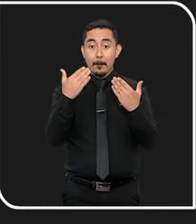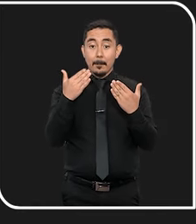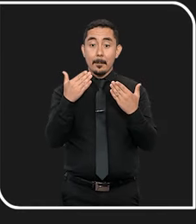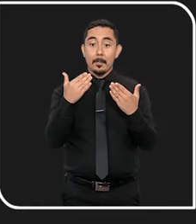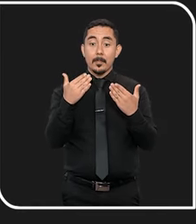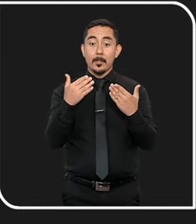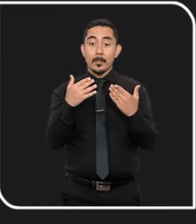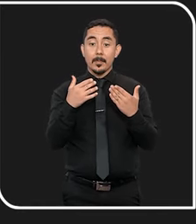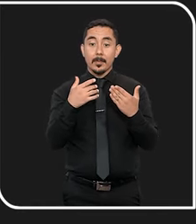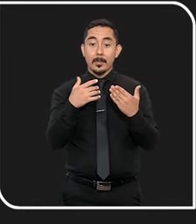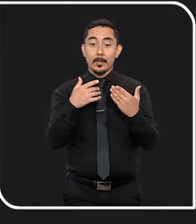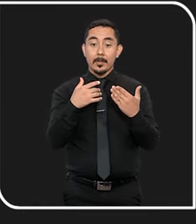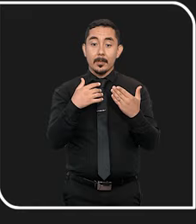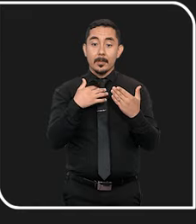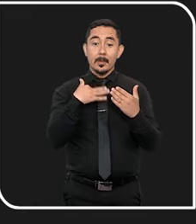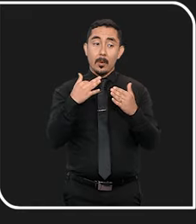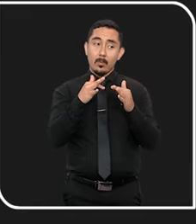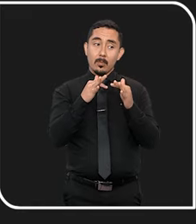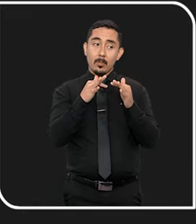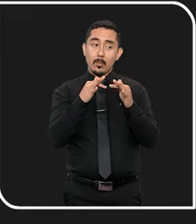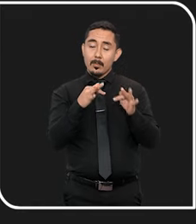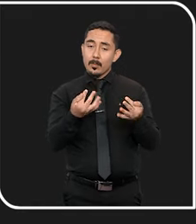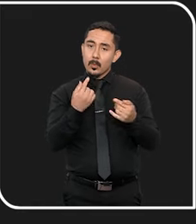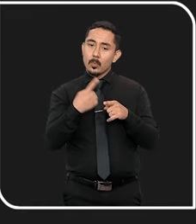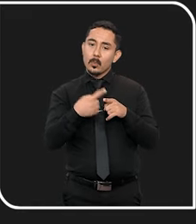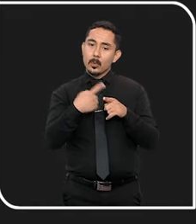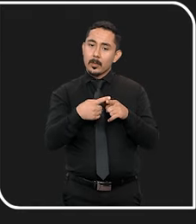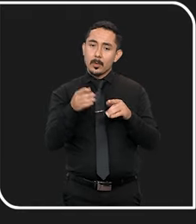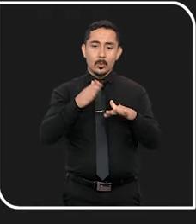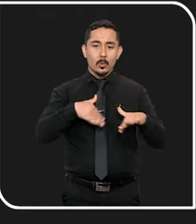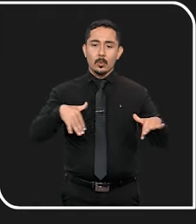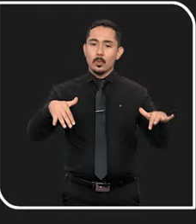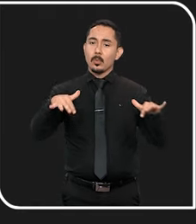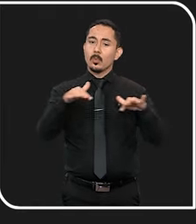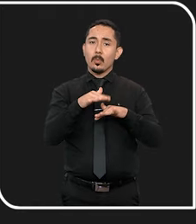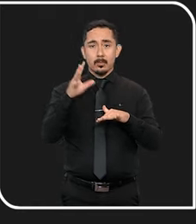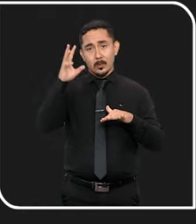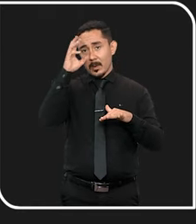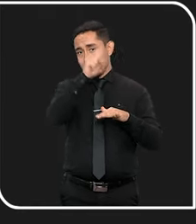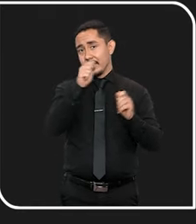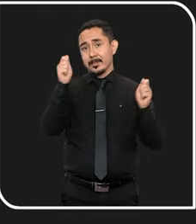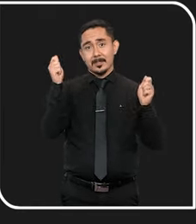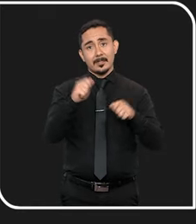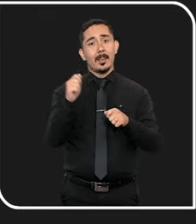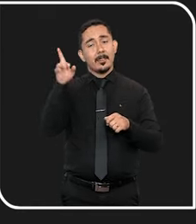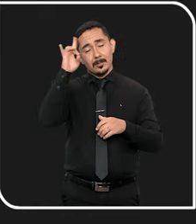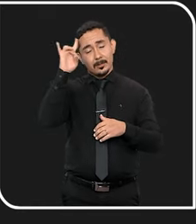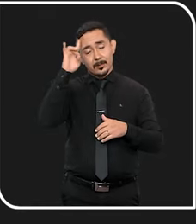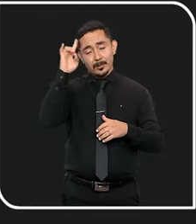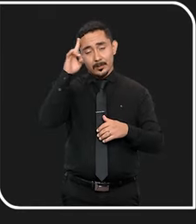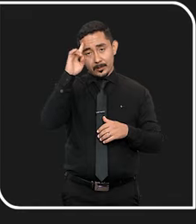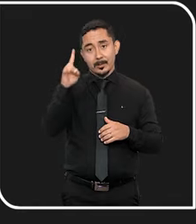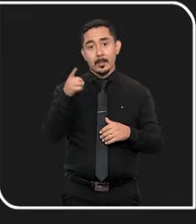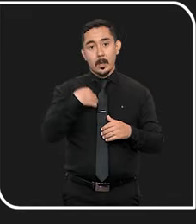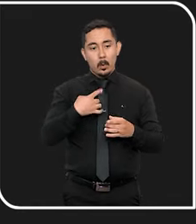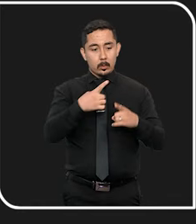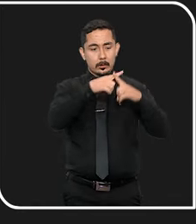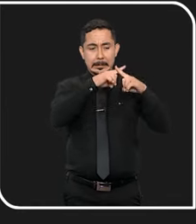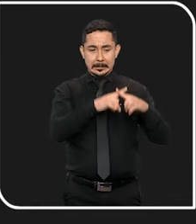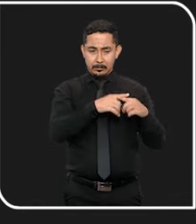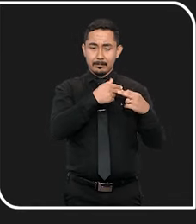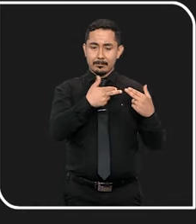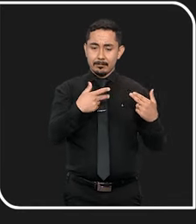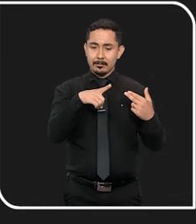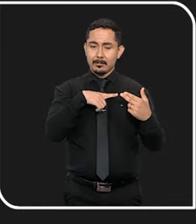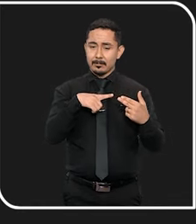o relato para mostrar assim que a minha humildade assim de falar que todo mundo todo mundo aprende a cada dia todo mundo tem